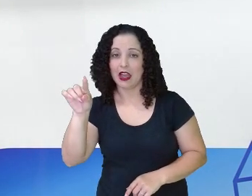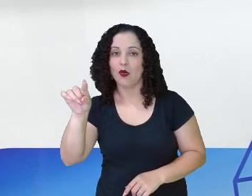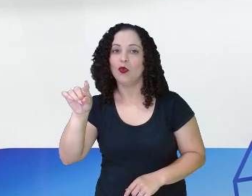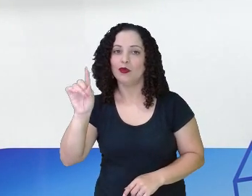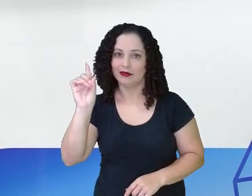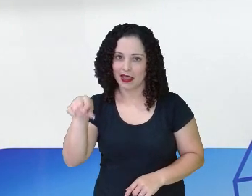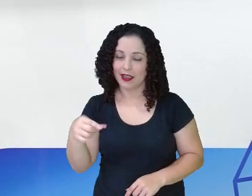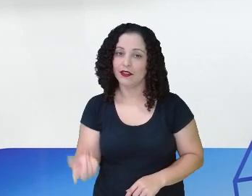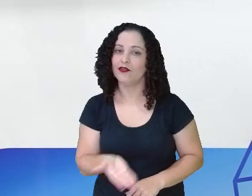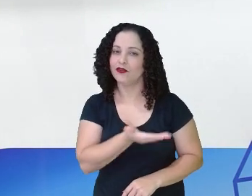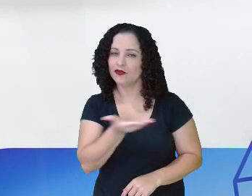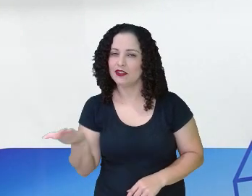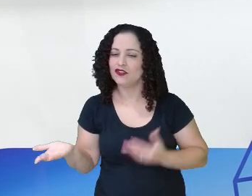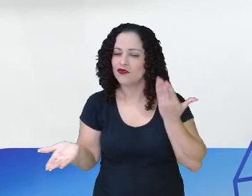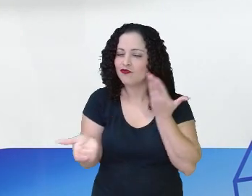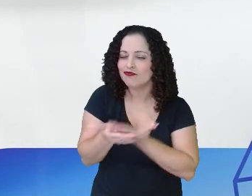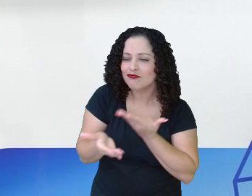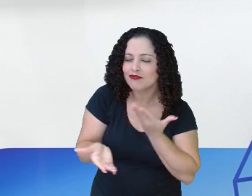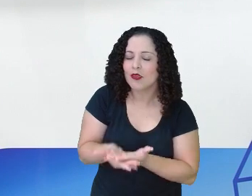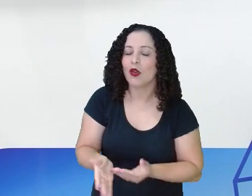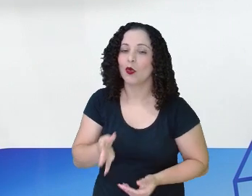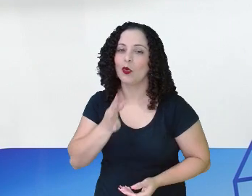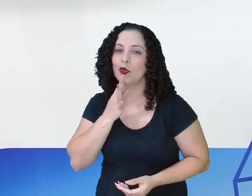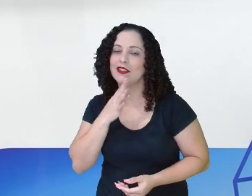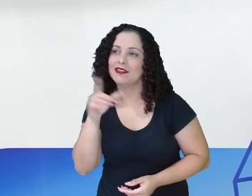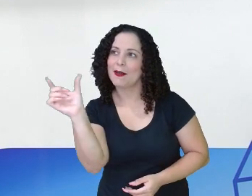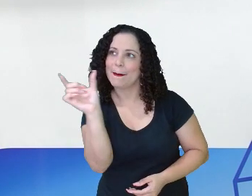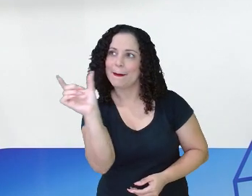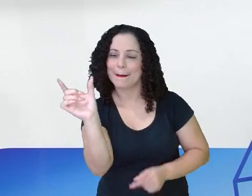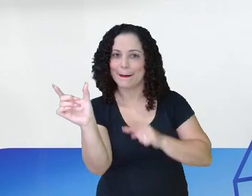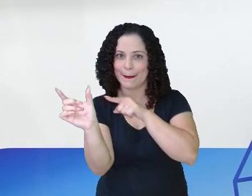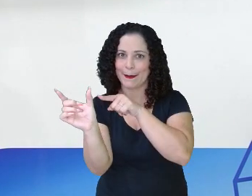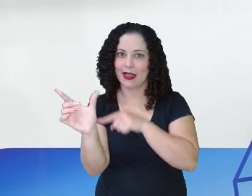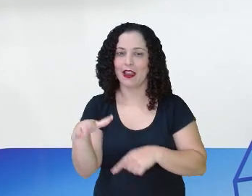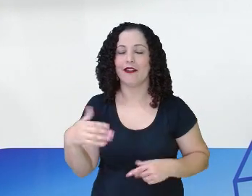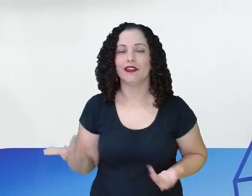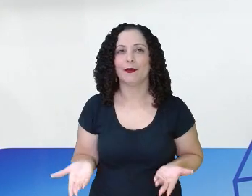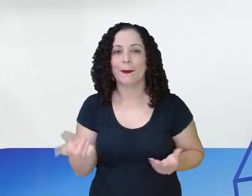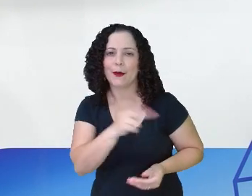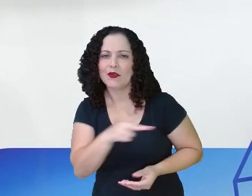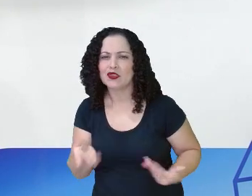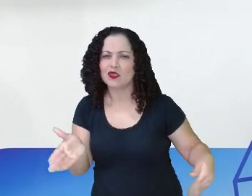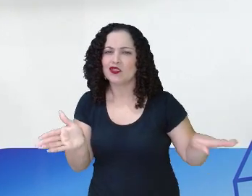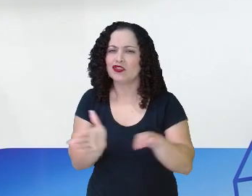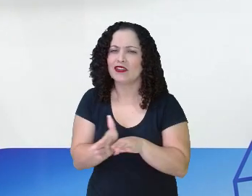apropriem dessa palavra. Professora, imagina quando você chegar na sua sala de aula, que